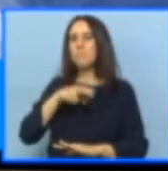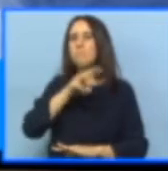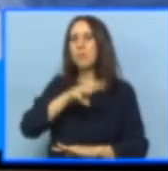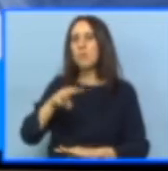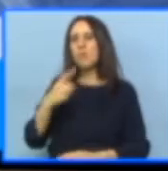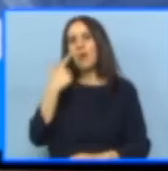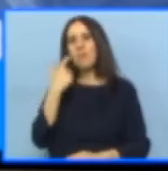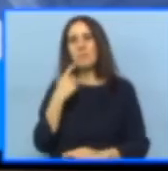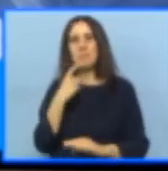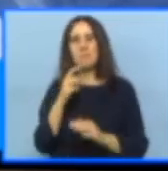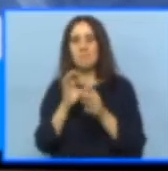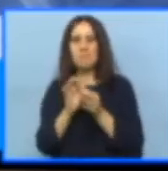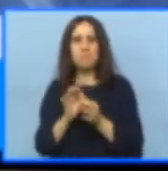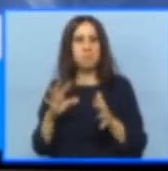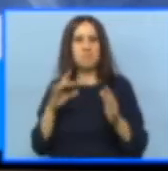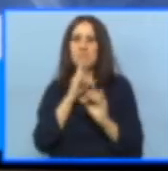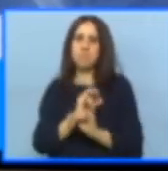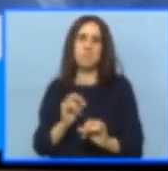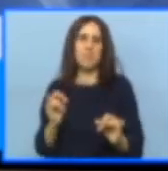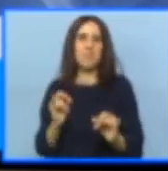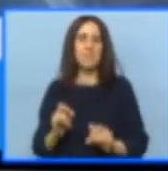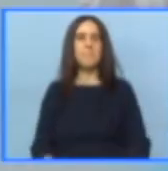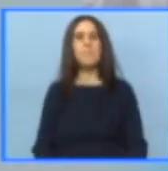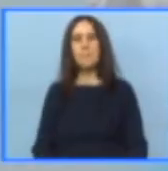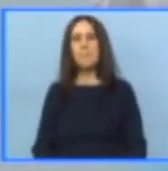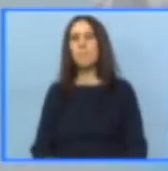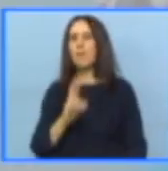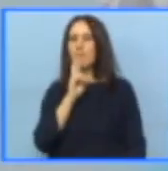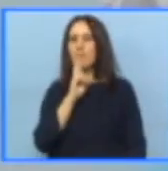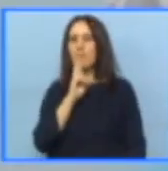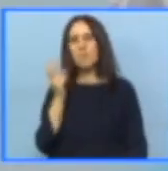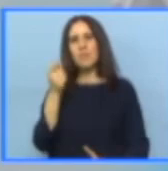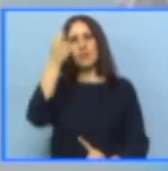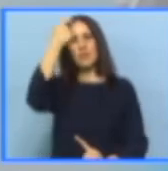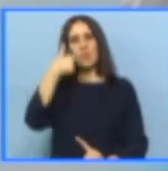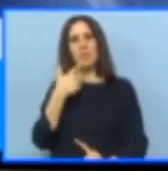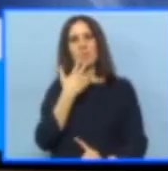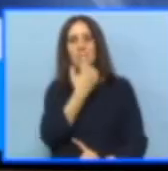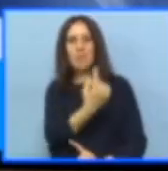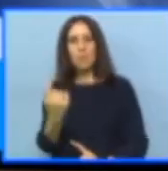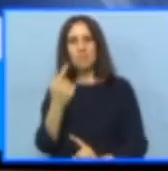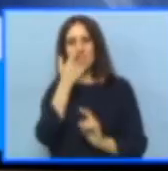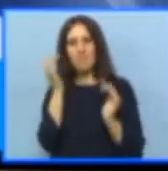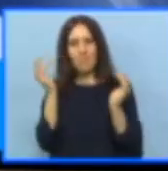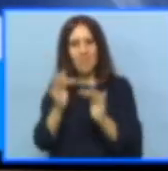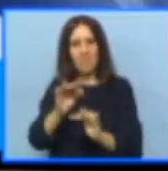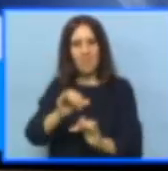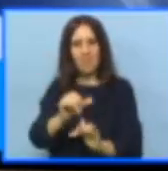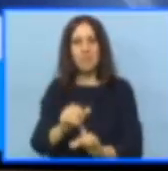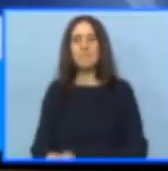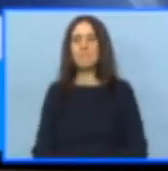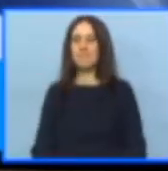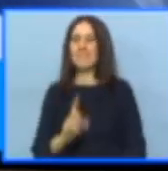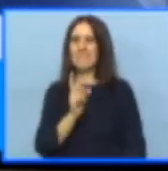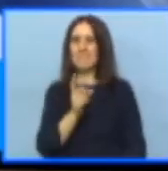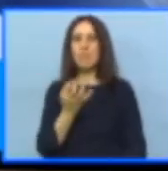pode dizer-se que é impossível. E Fátima é também a história de cada peregrino que lá vai. Isso mesmo, é isso mesmo. Aliás, Fátima, claro que